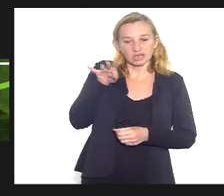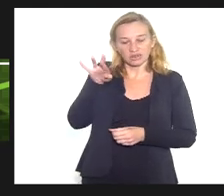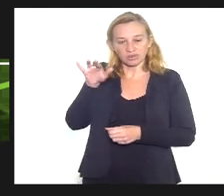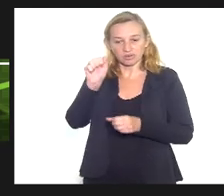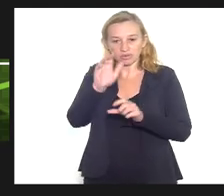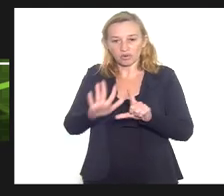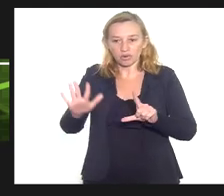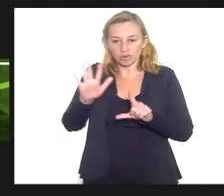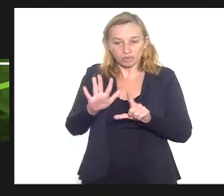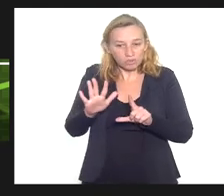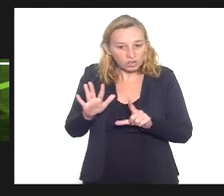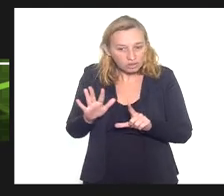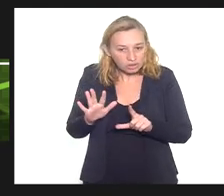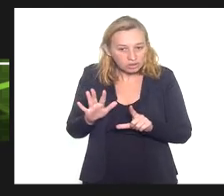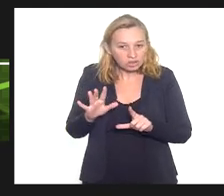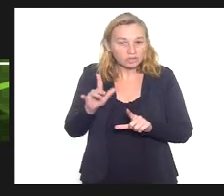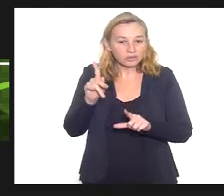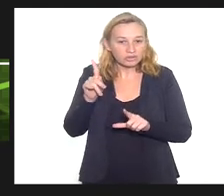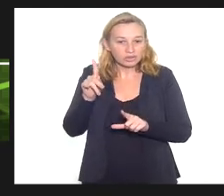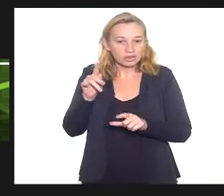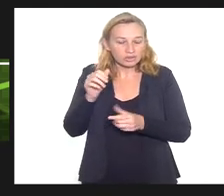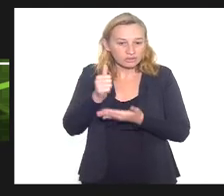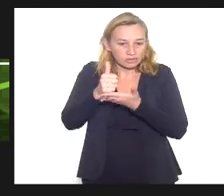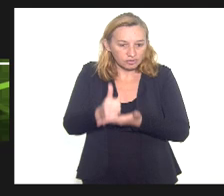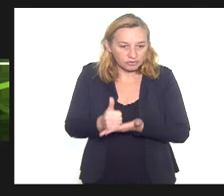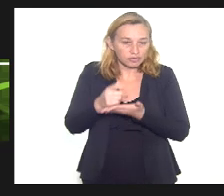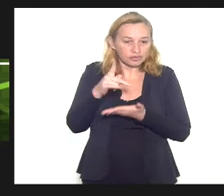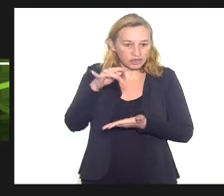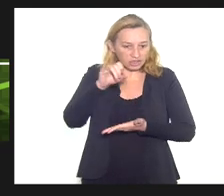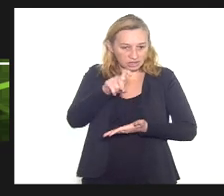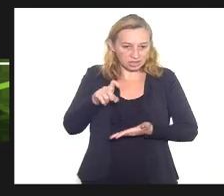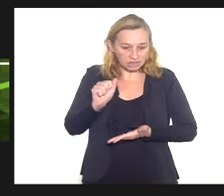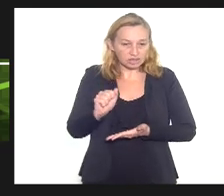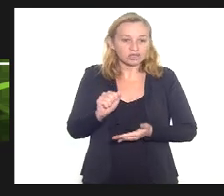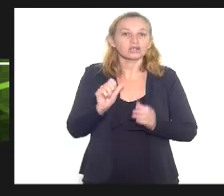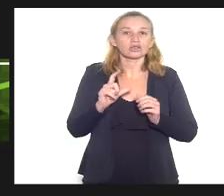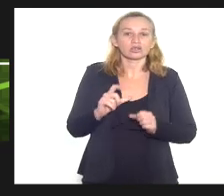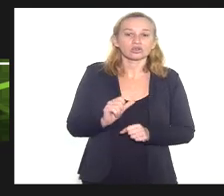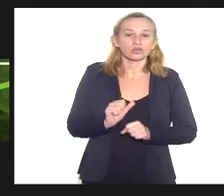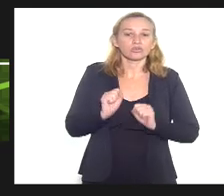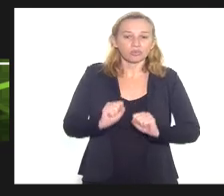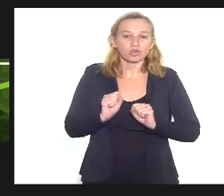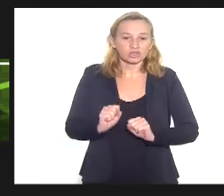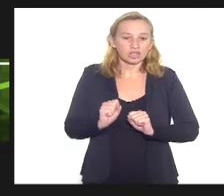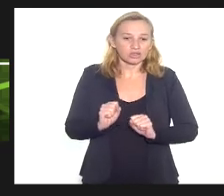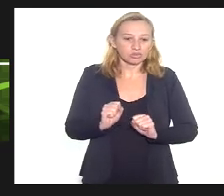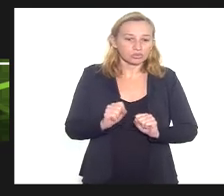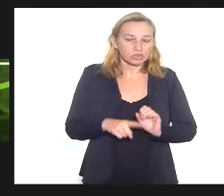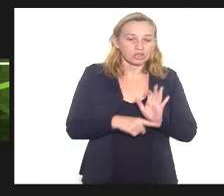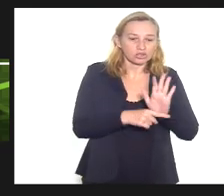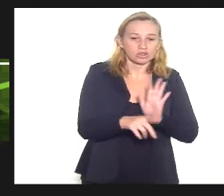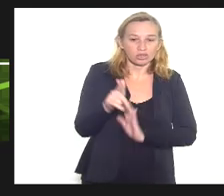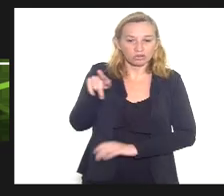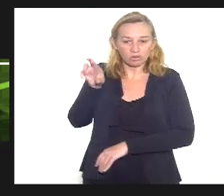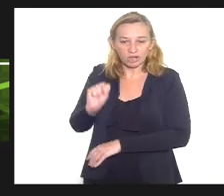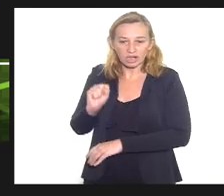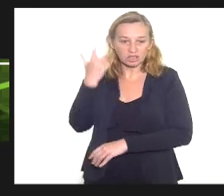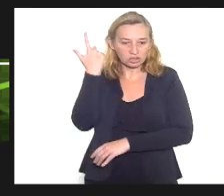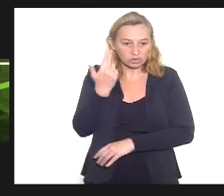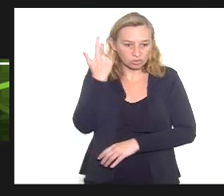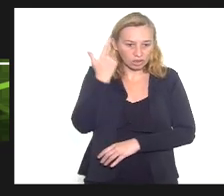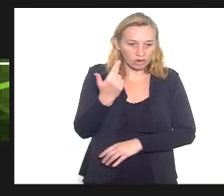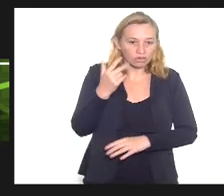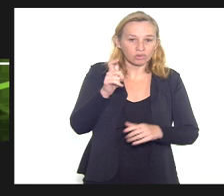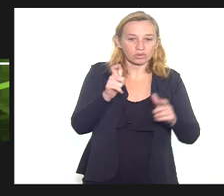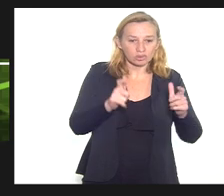Fase 2, a terceira plataforma fixa. Através dessa plataforma, poderemos trazer suprimento adicional de gás natural ao campo de